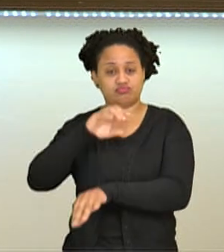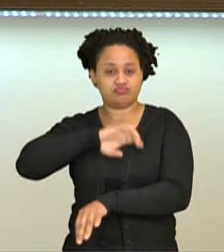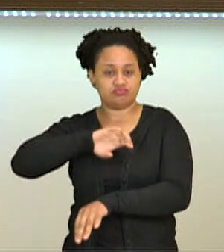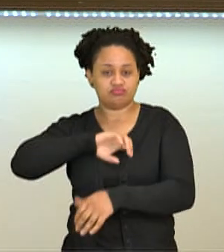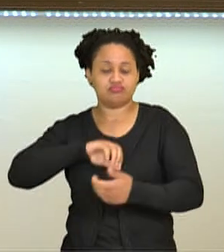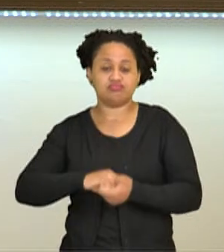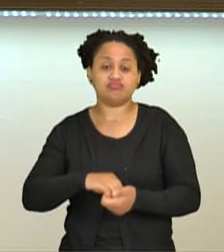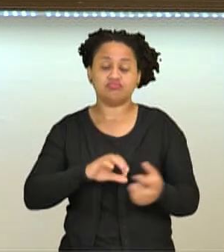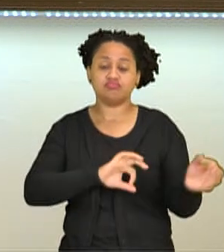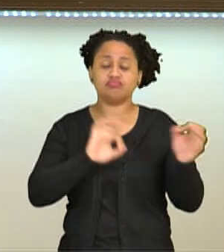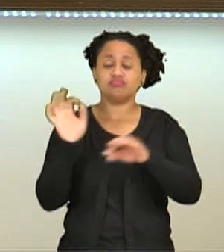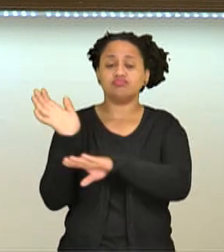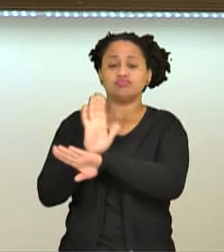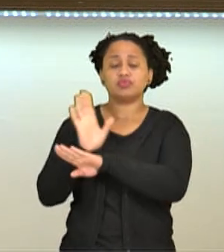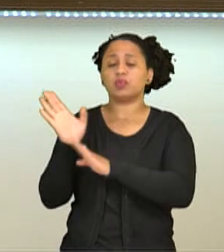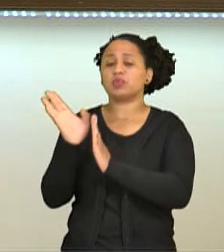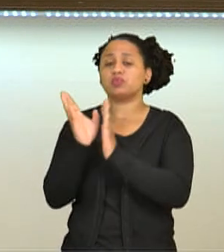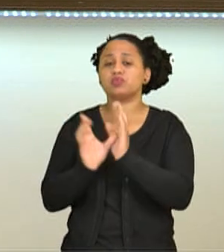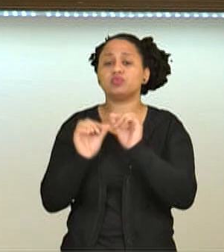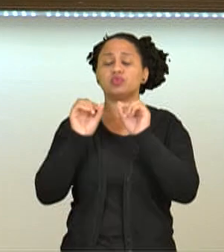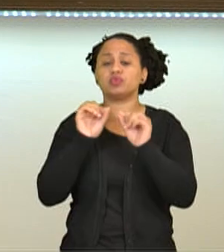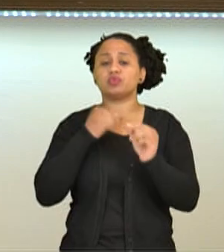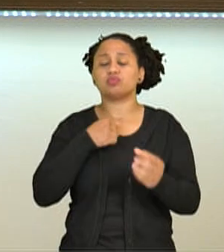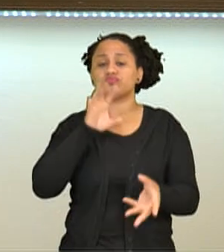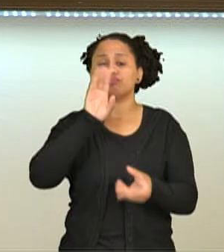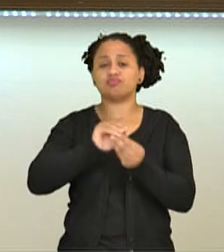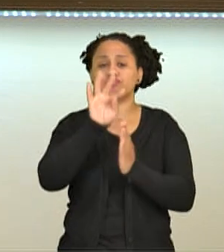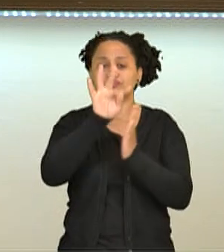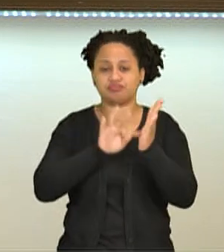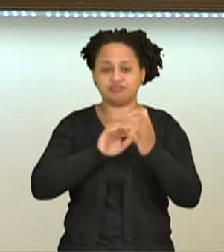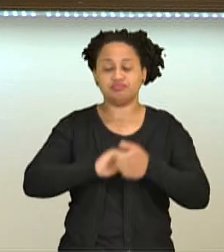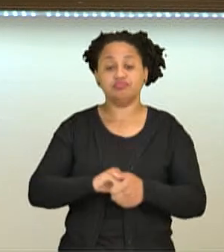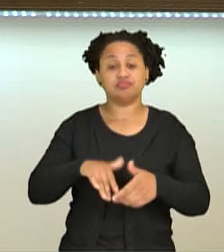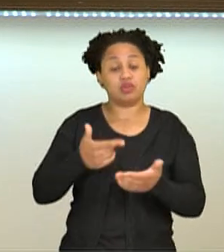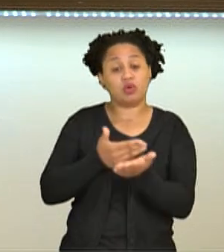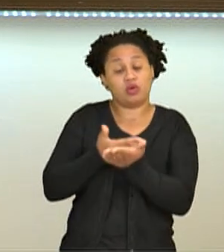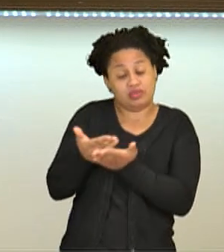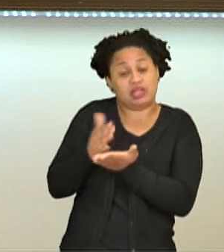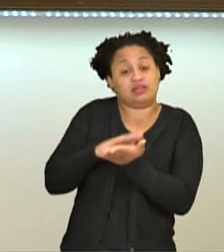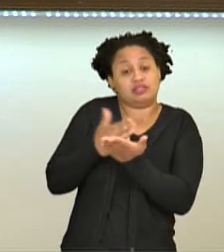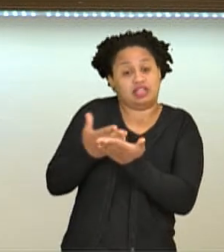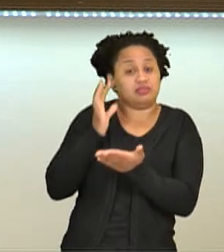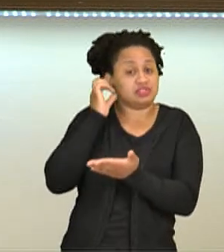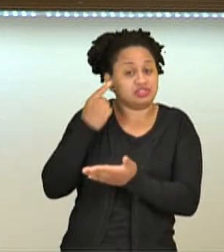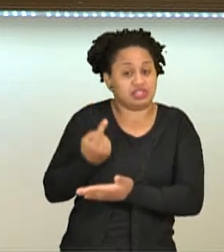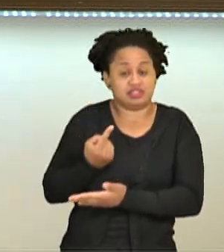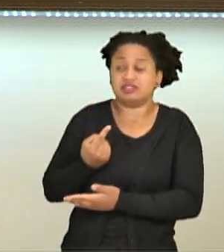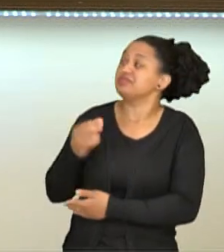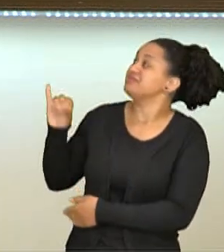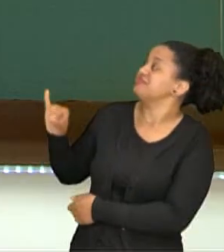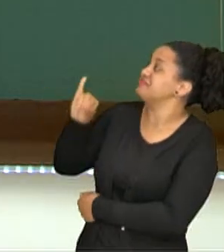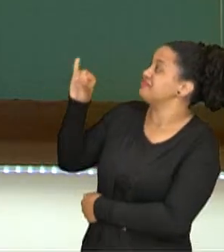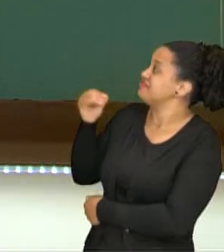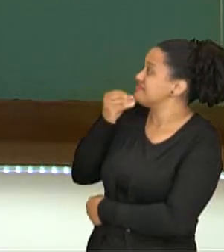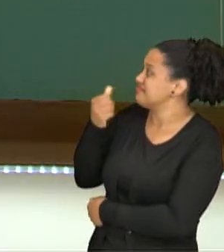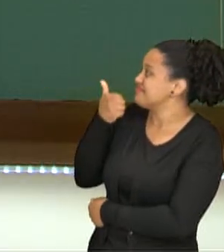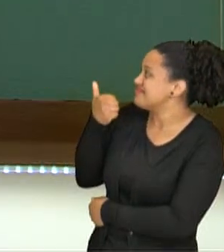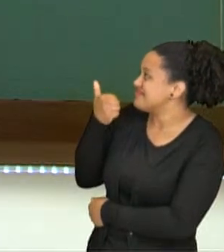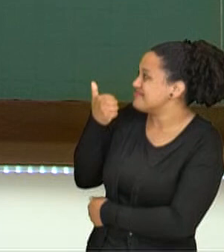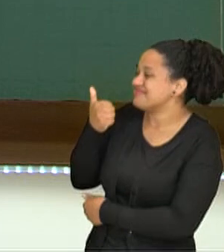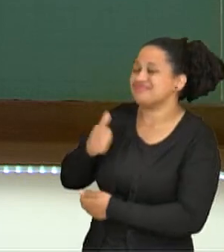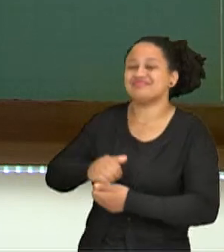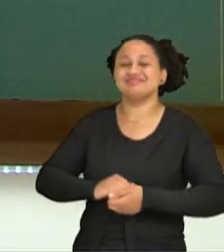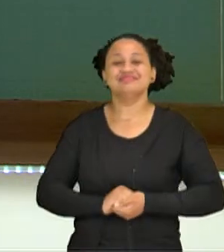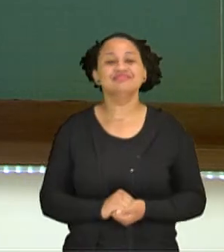a resenha. Antes de irmos aos conteúdos, vamos cumprimentar a nossa intérprete Jéssica. Tudo bem, Jéssica?